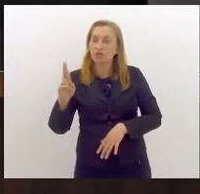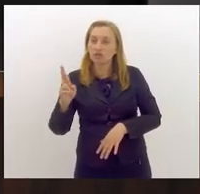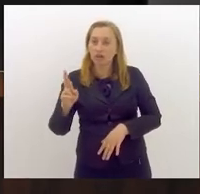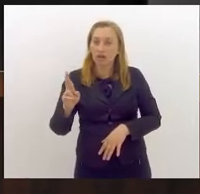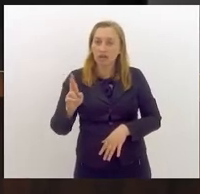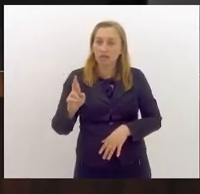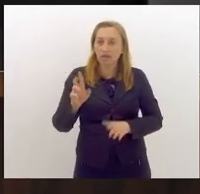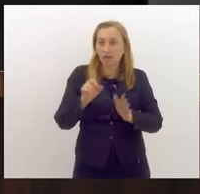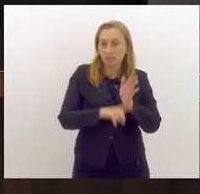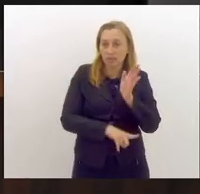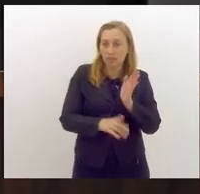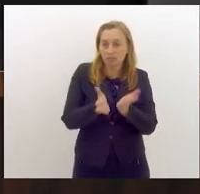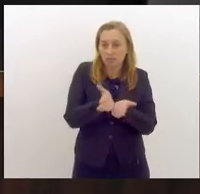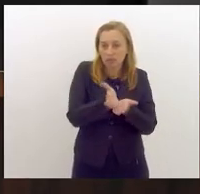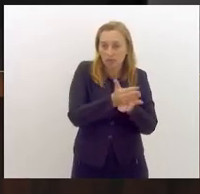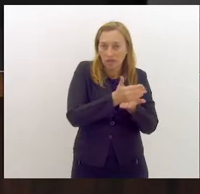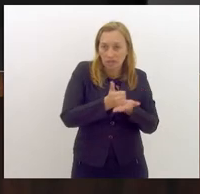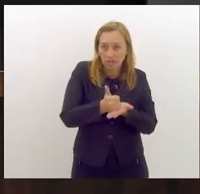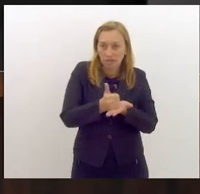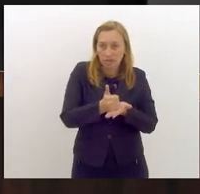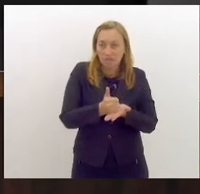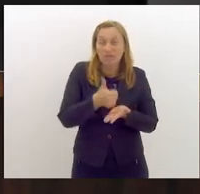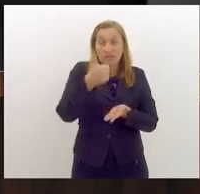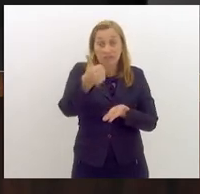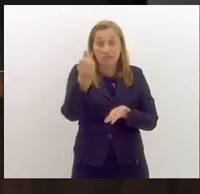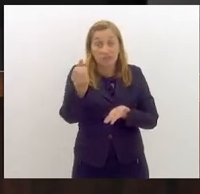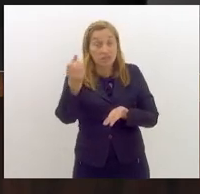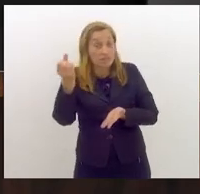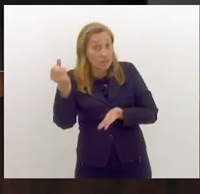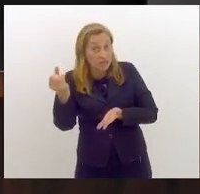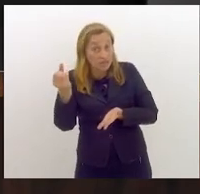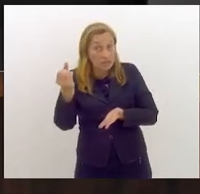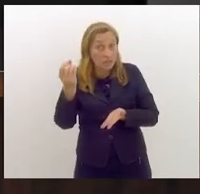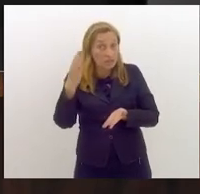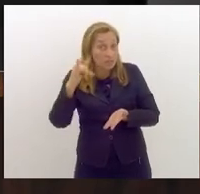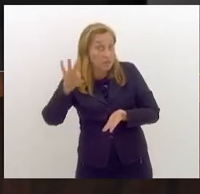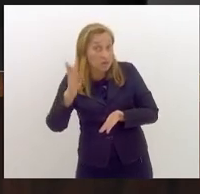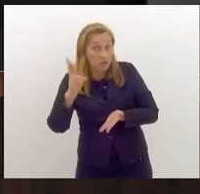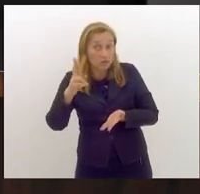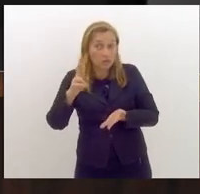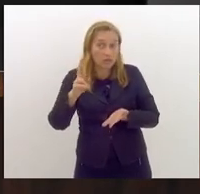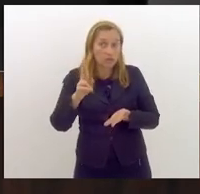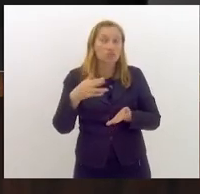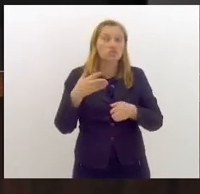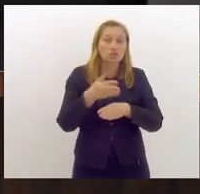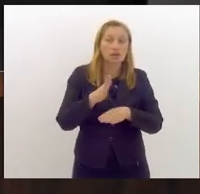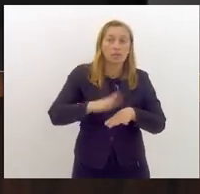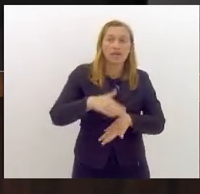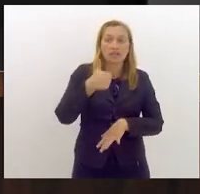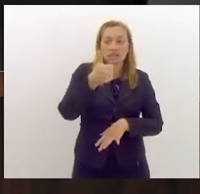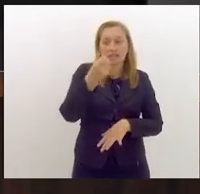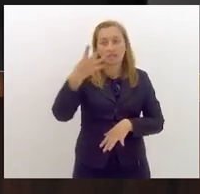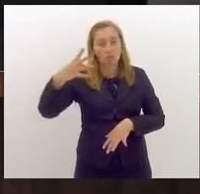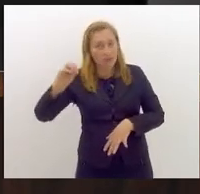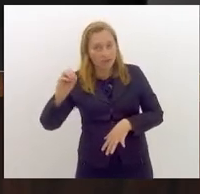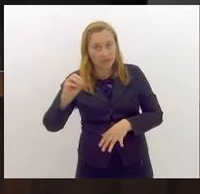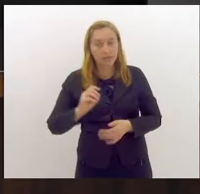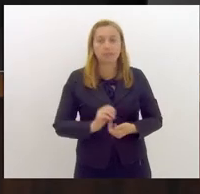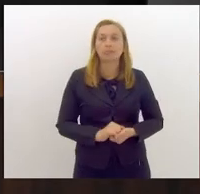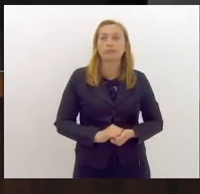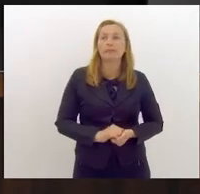a menos de arrecadação 106 bilhões podendo chegar a mais de 140